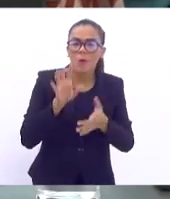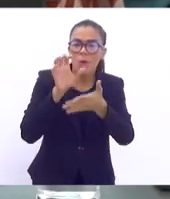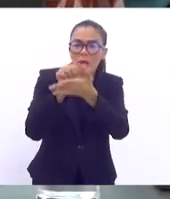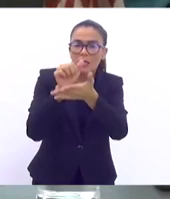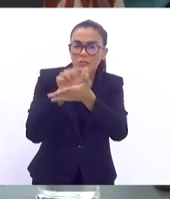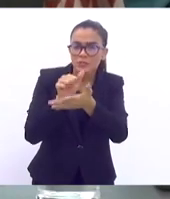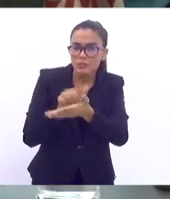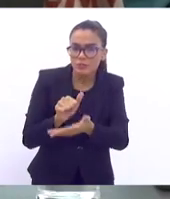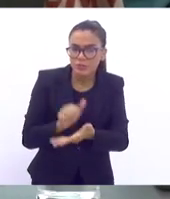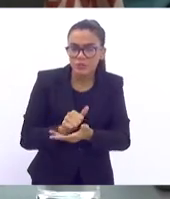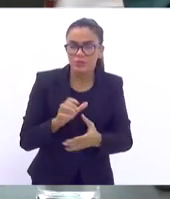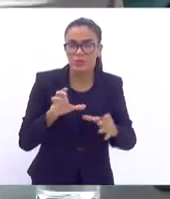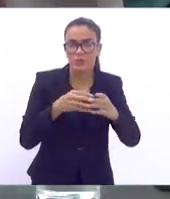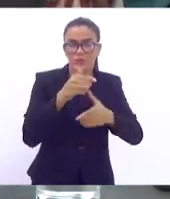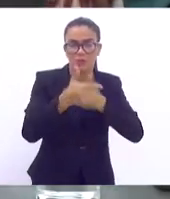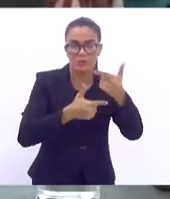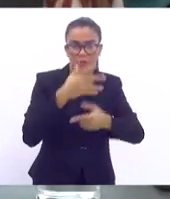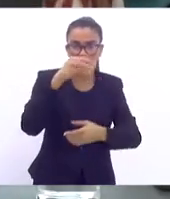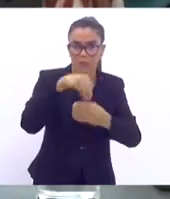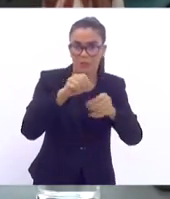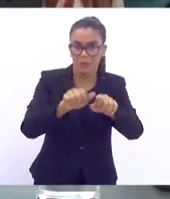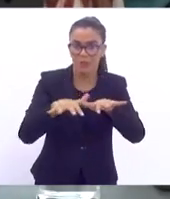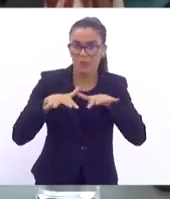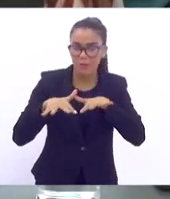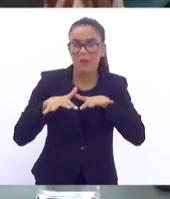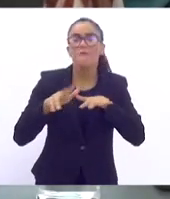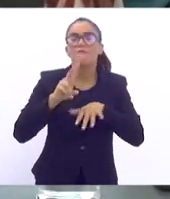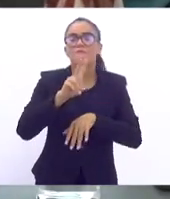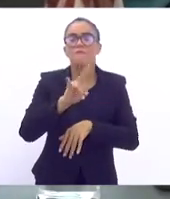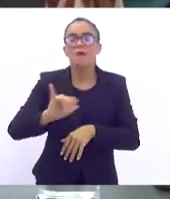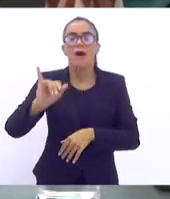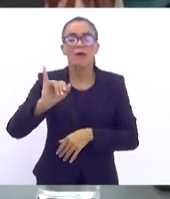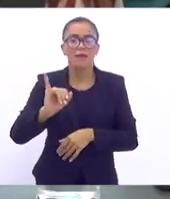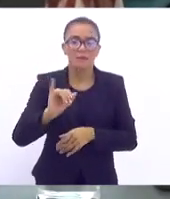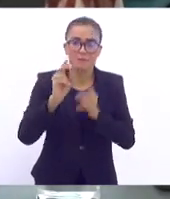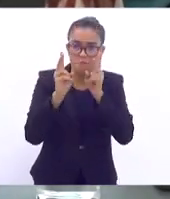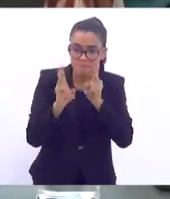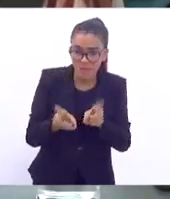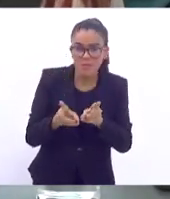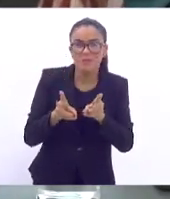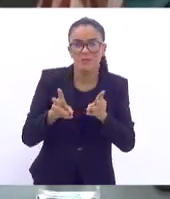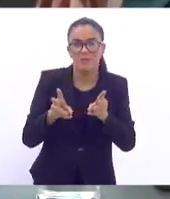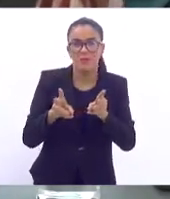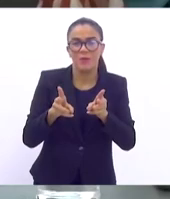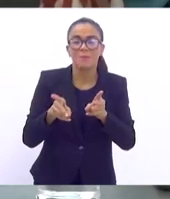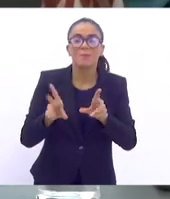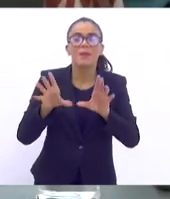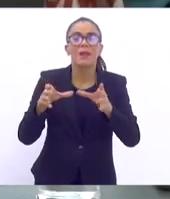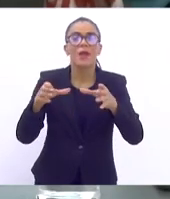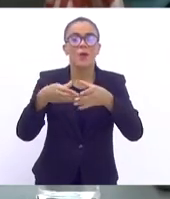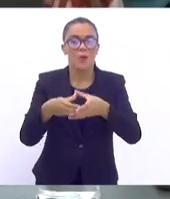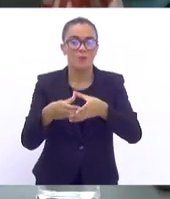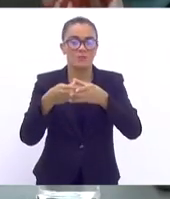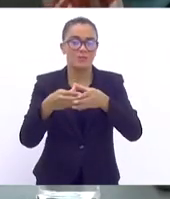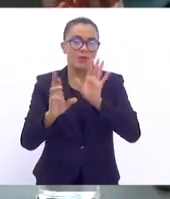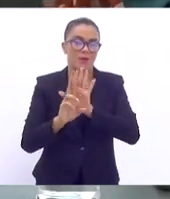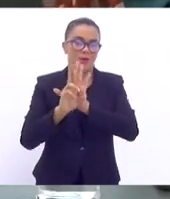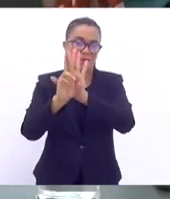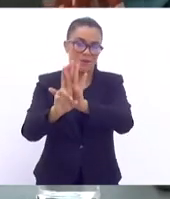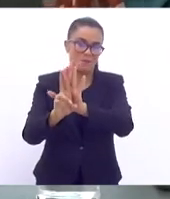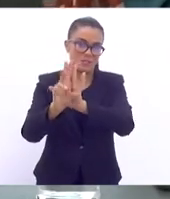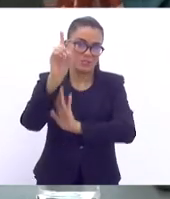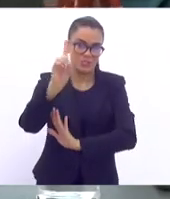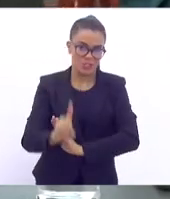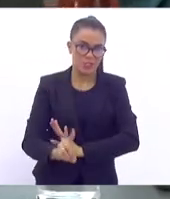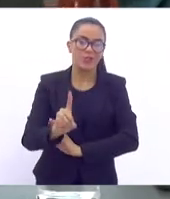parlamentar registro será realizado na mesa diretora através do seu responsável